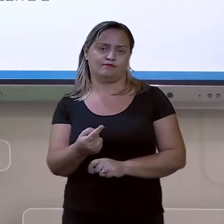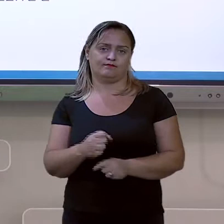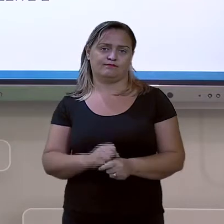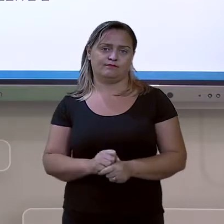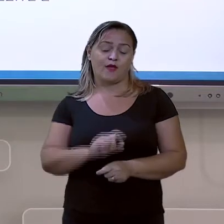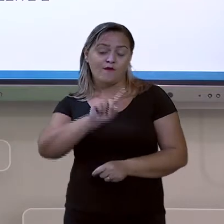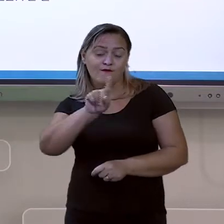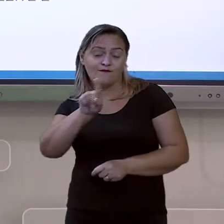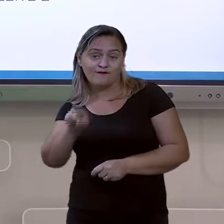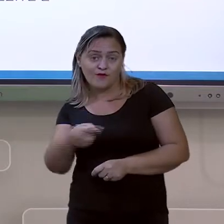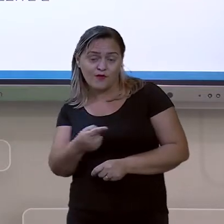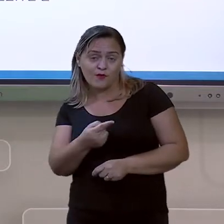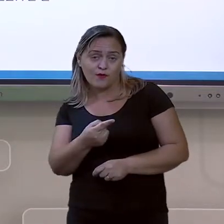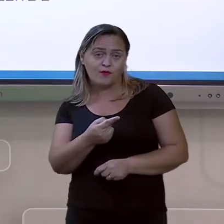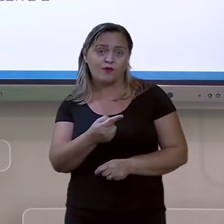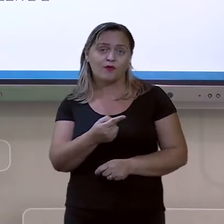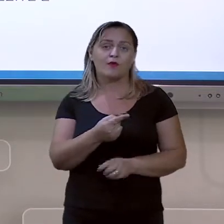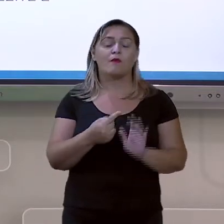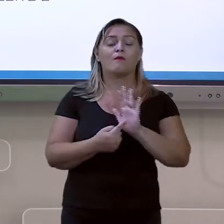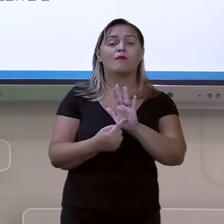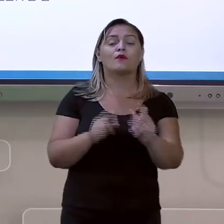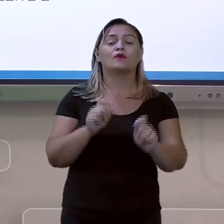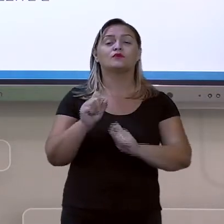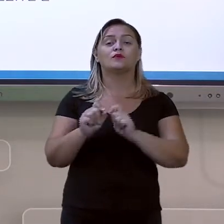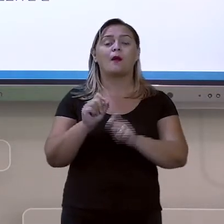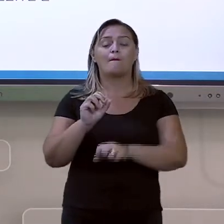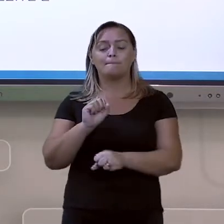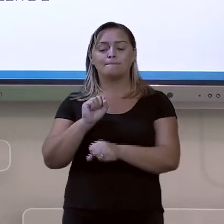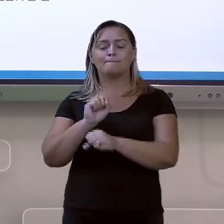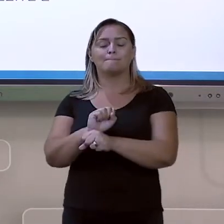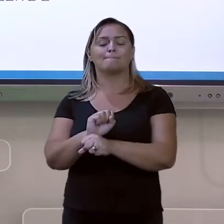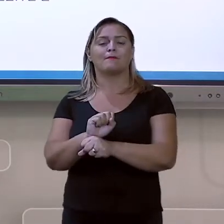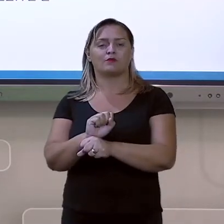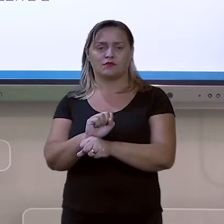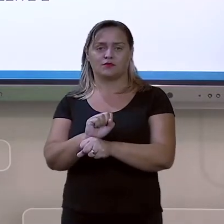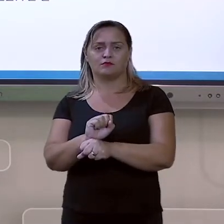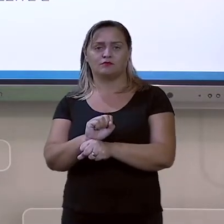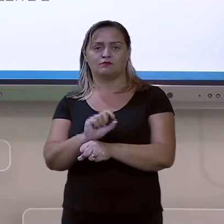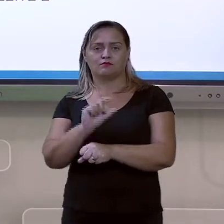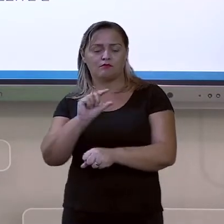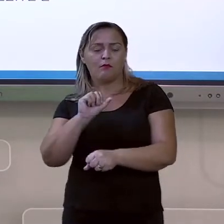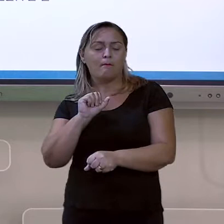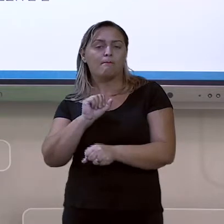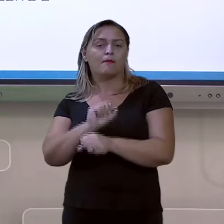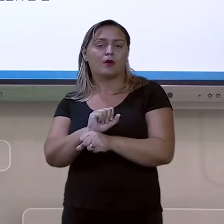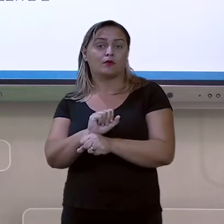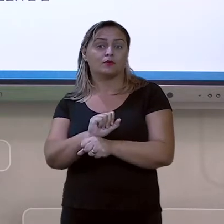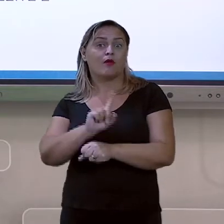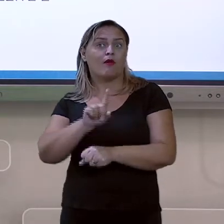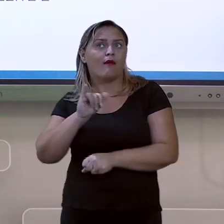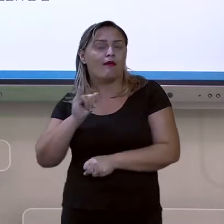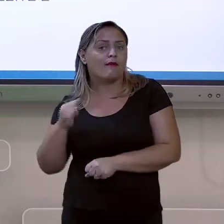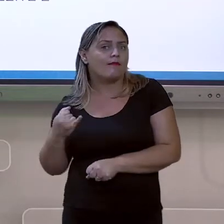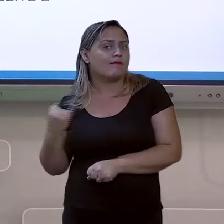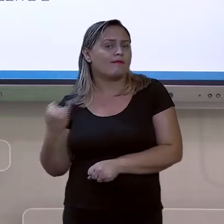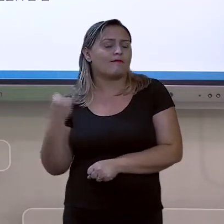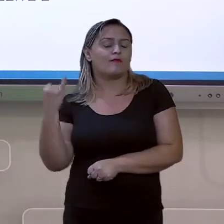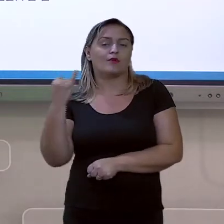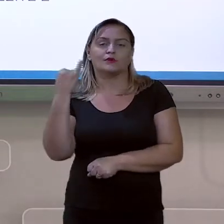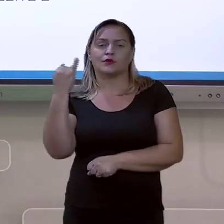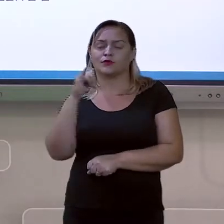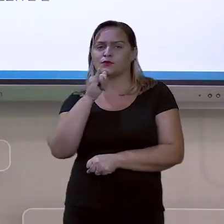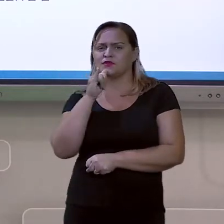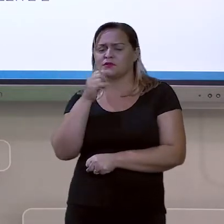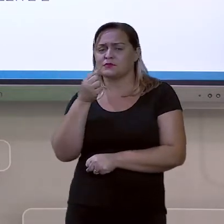Sua utilização é tão importante que pode mudar o significado quando não